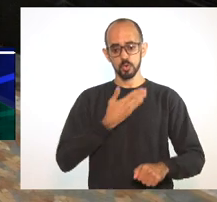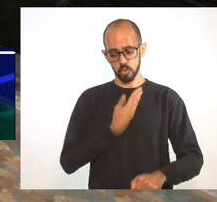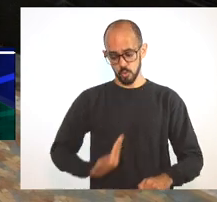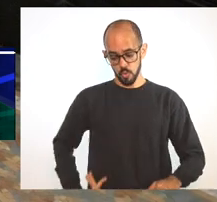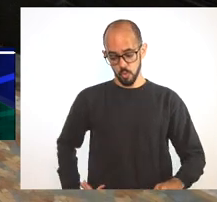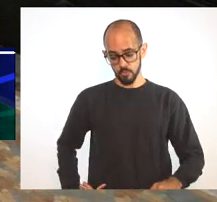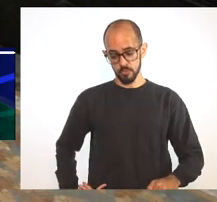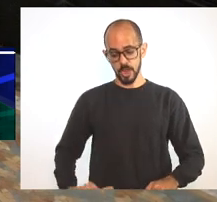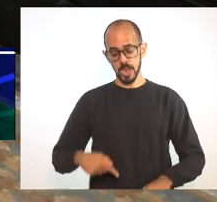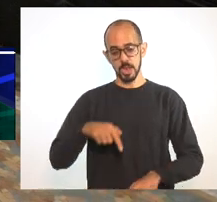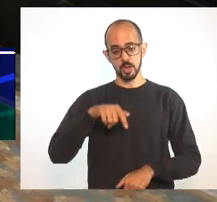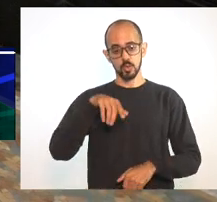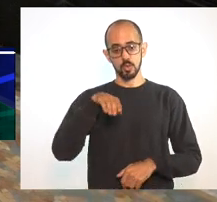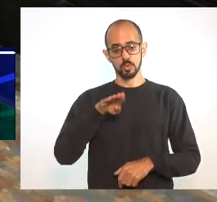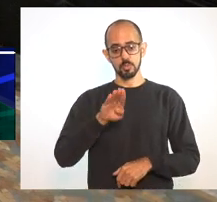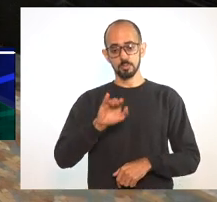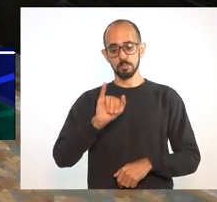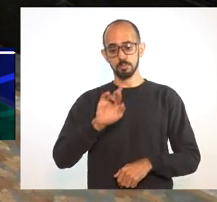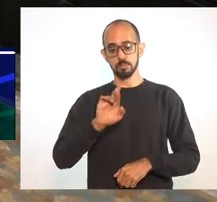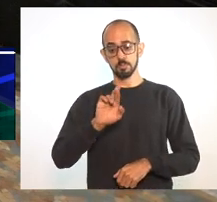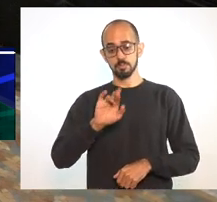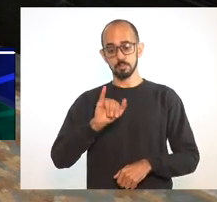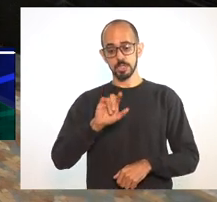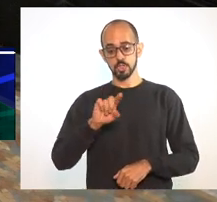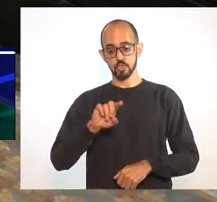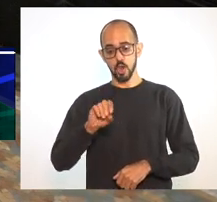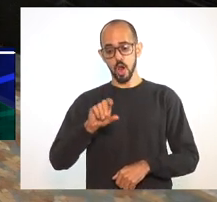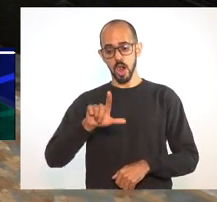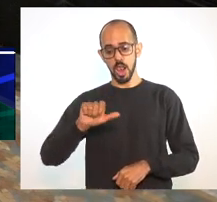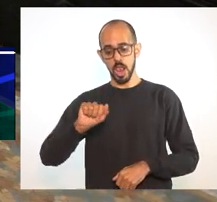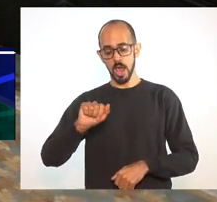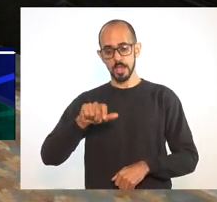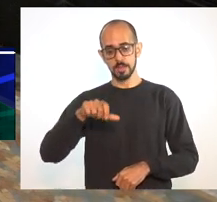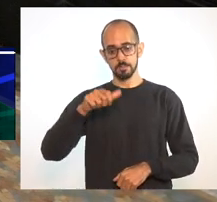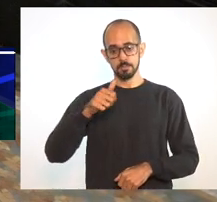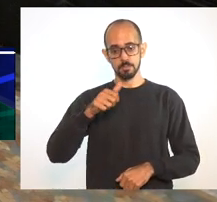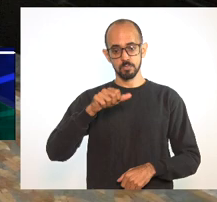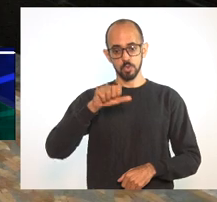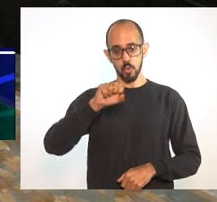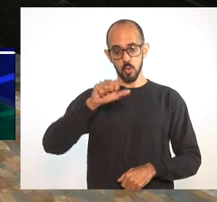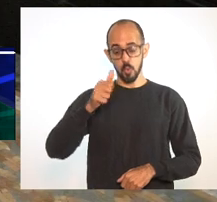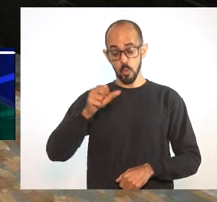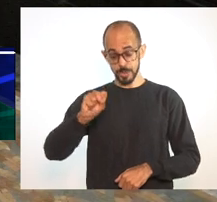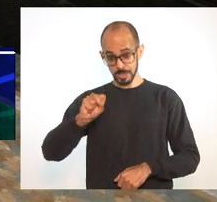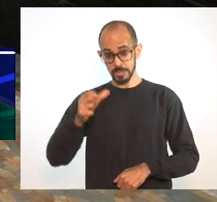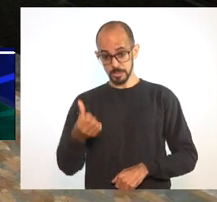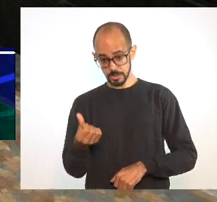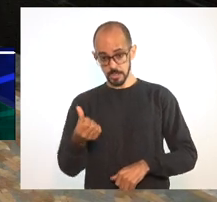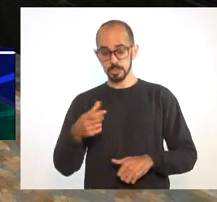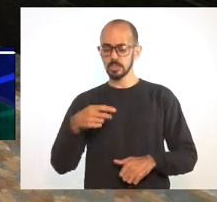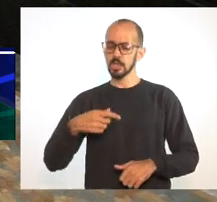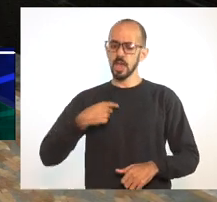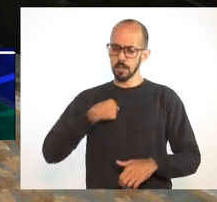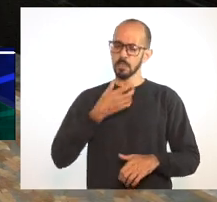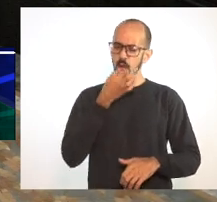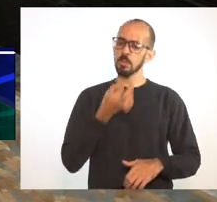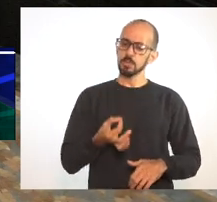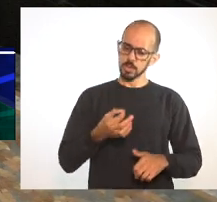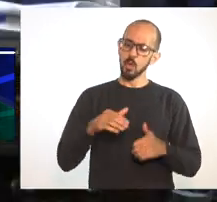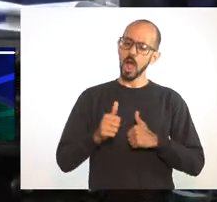Leonel Brizola em 1986. Dito isso, o nosso parecer acompanha o parecer da